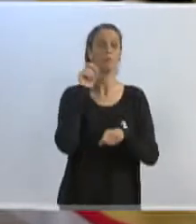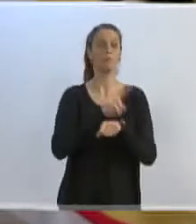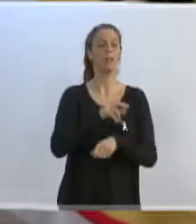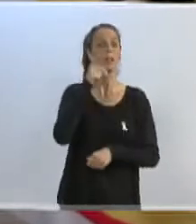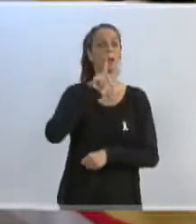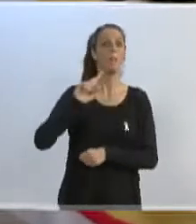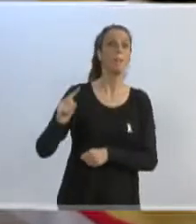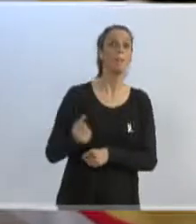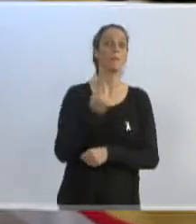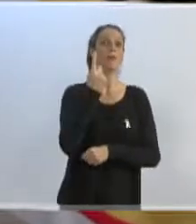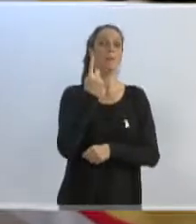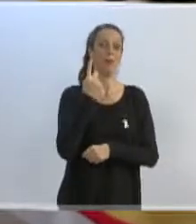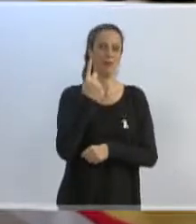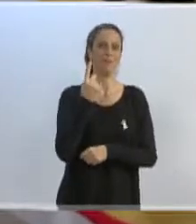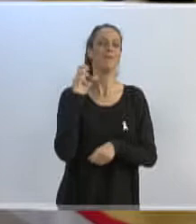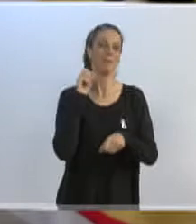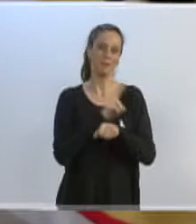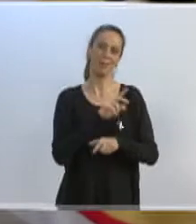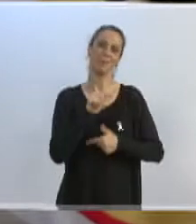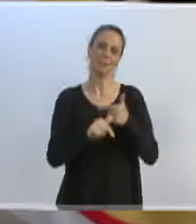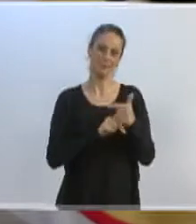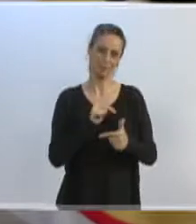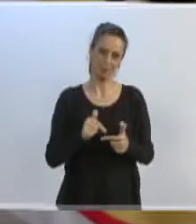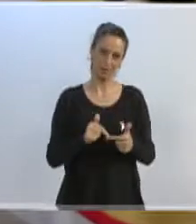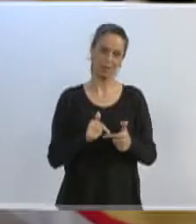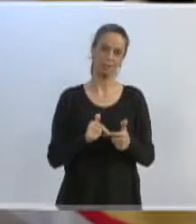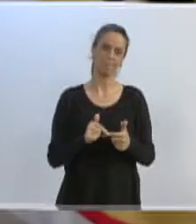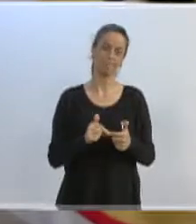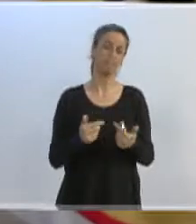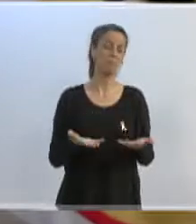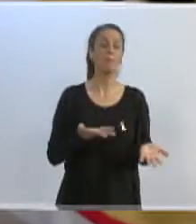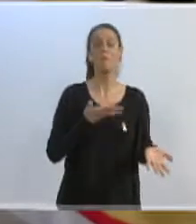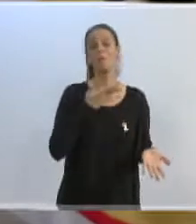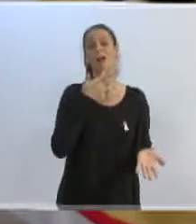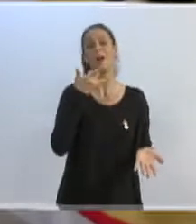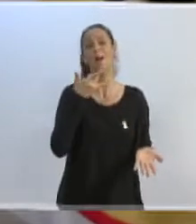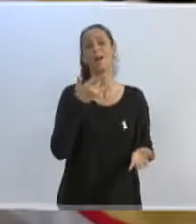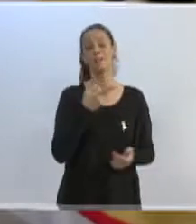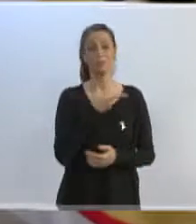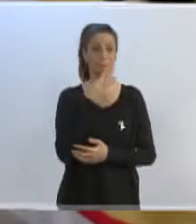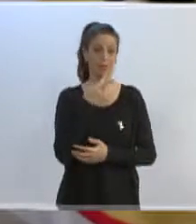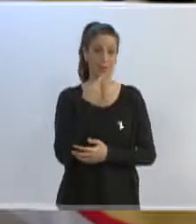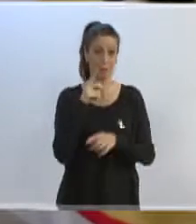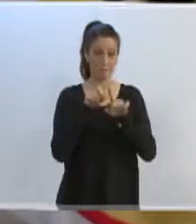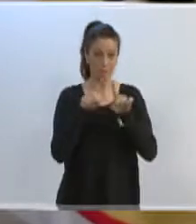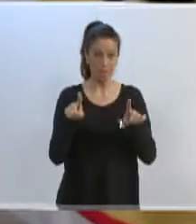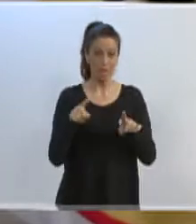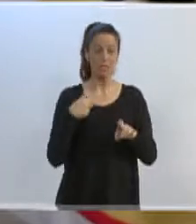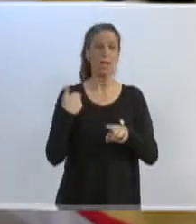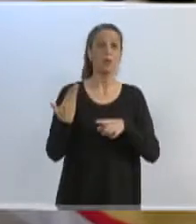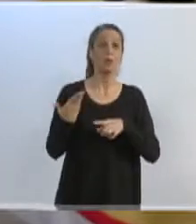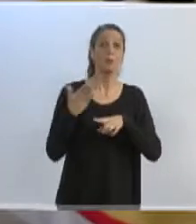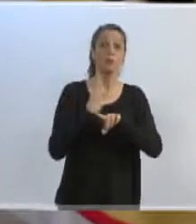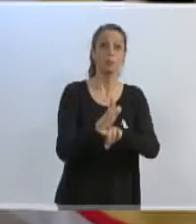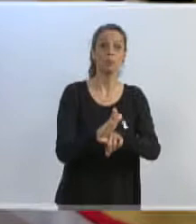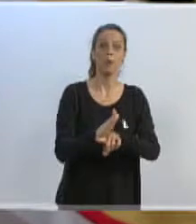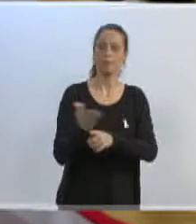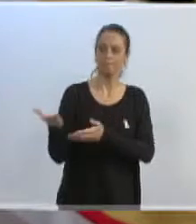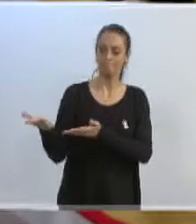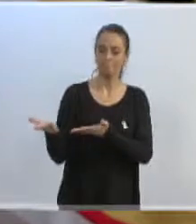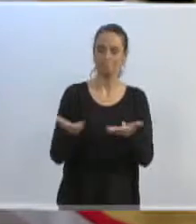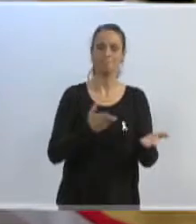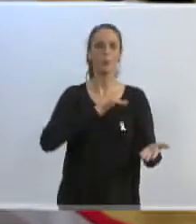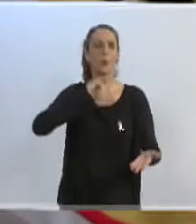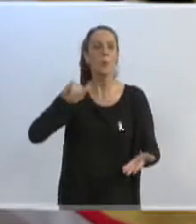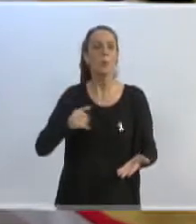emprego. Quer dizer, senhores, que falar é tão fácil. Abrir a mão, poder dar o espaço, dar a oportunidade